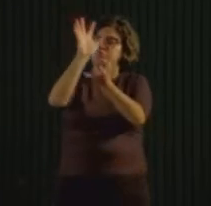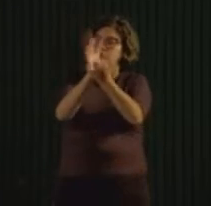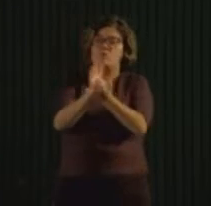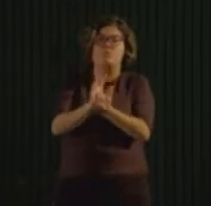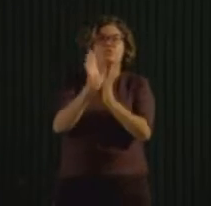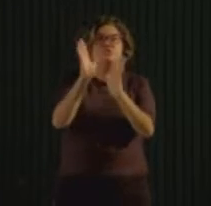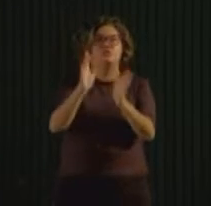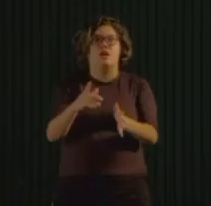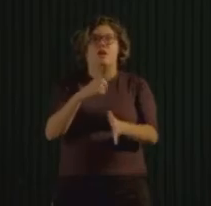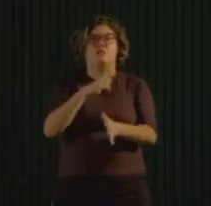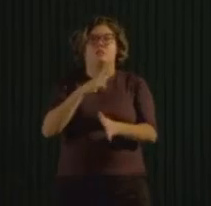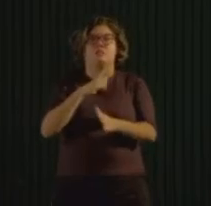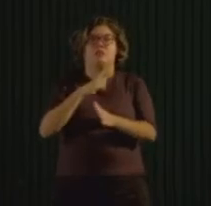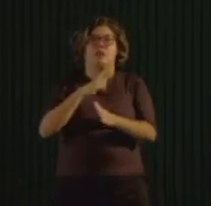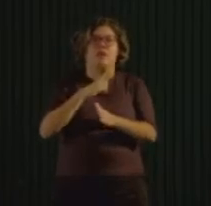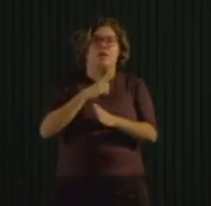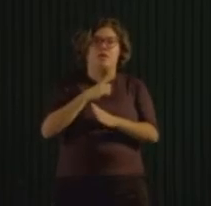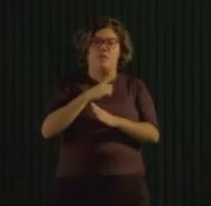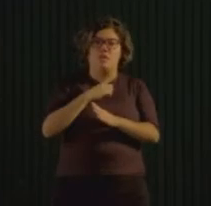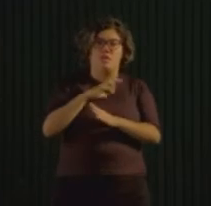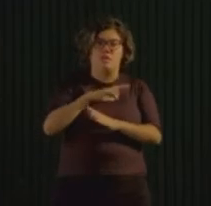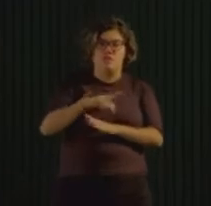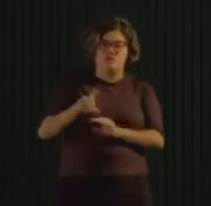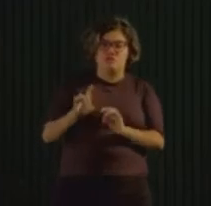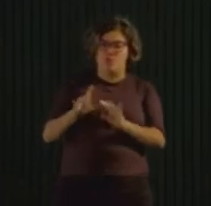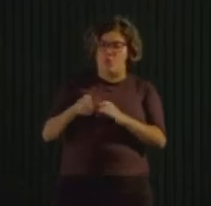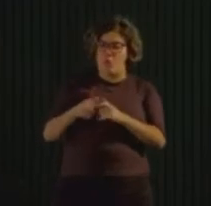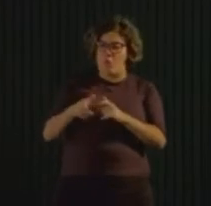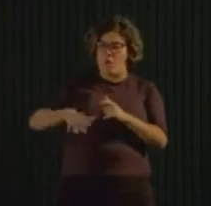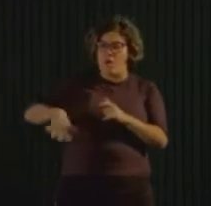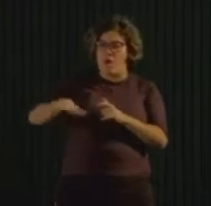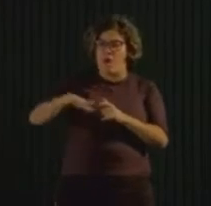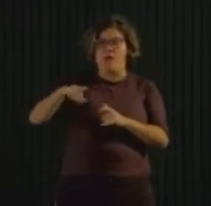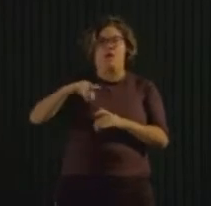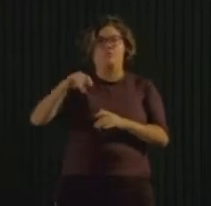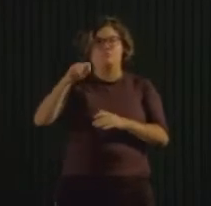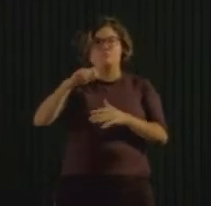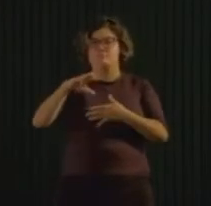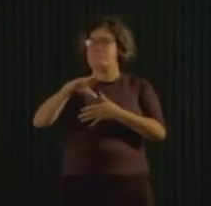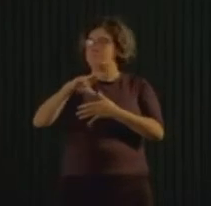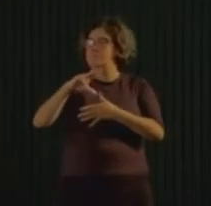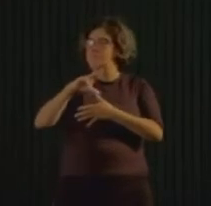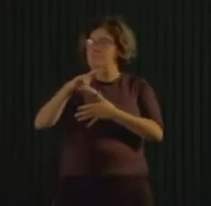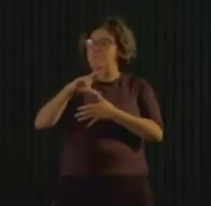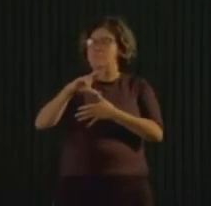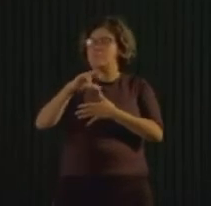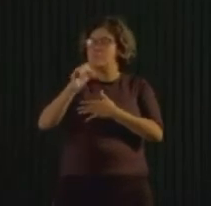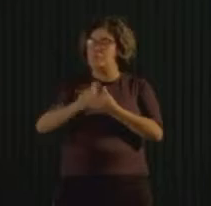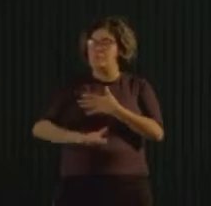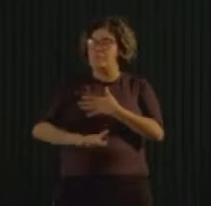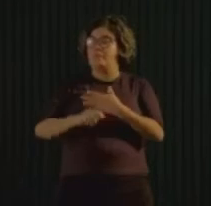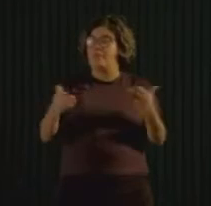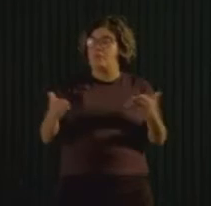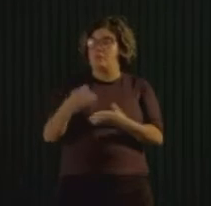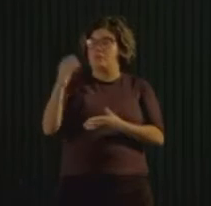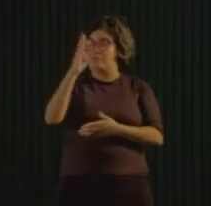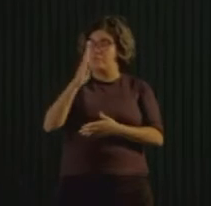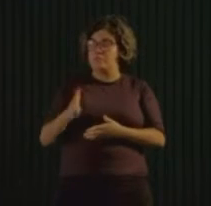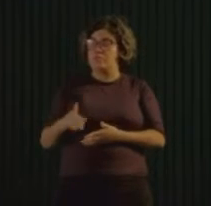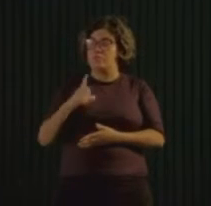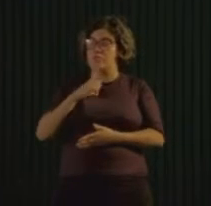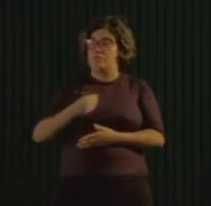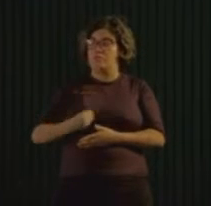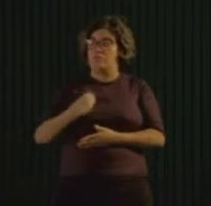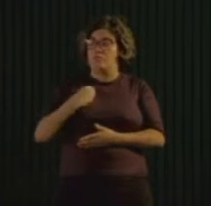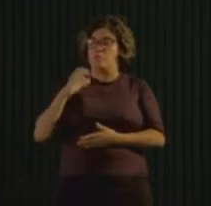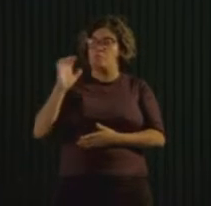rede orgânica, que já ultrapassou as fronteiras territoriais do continente sul-americano. E no Brasil, a gente